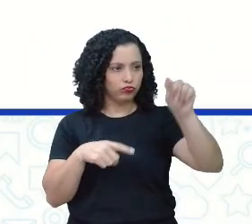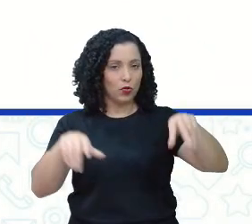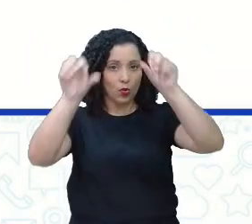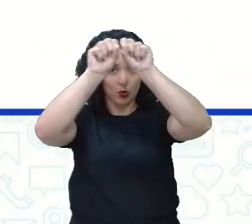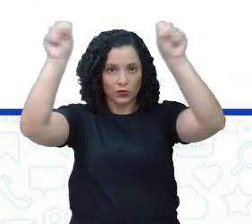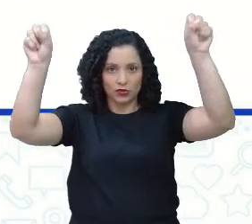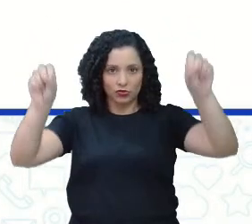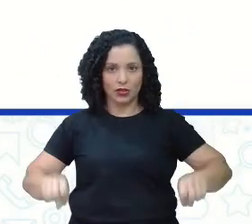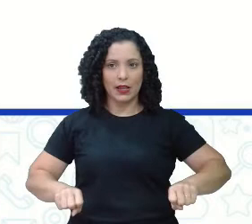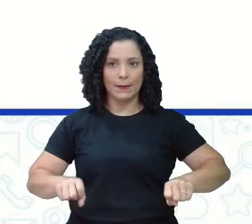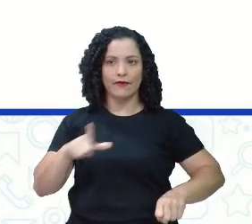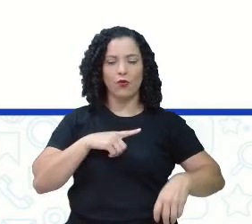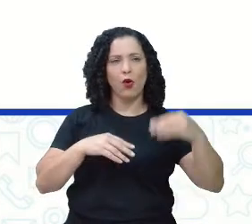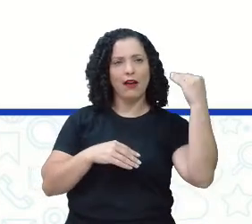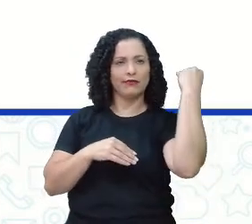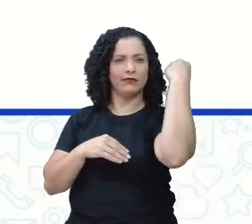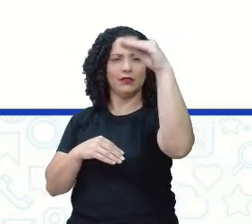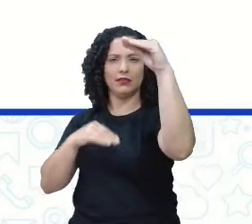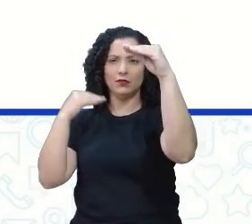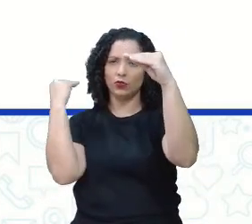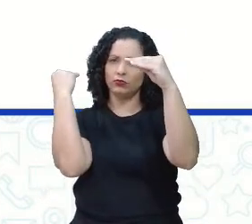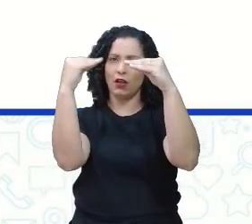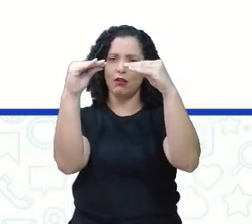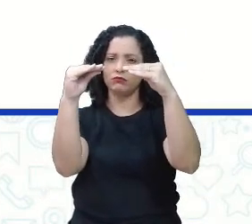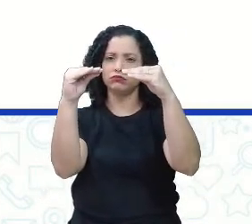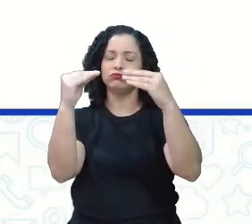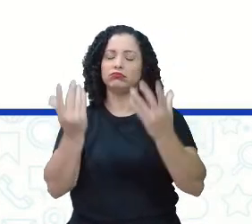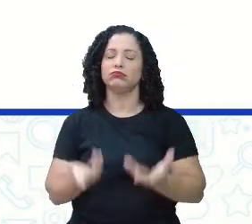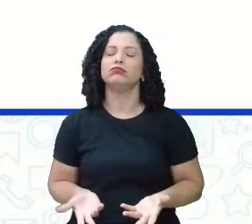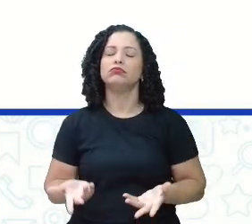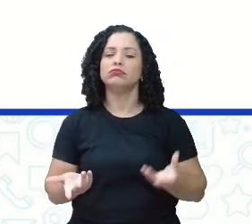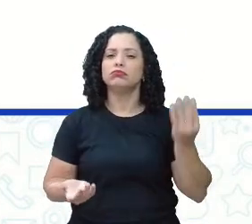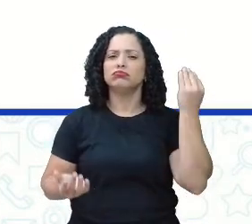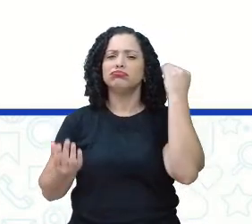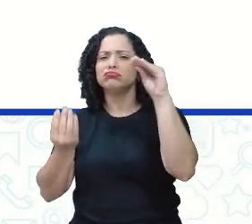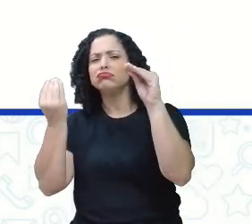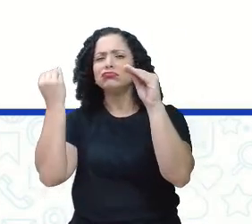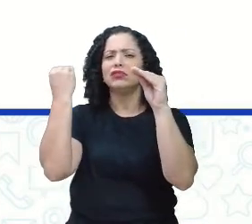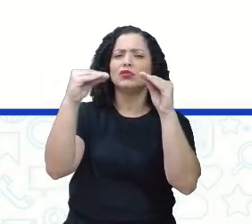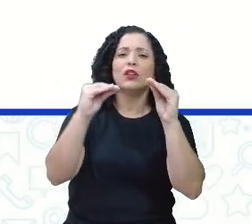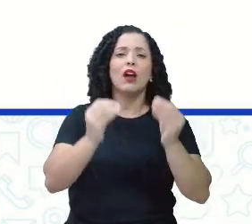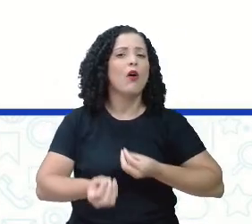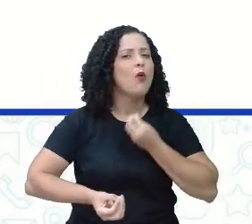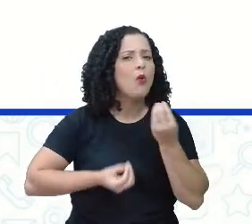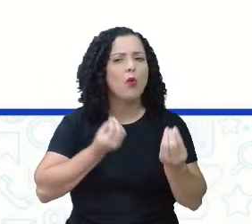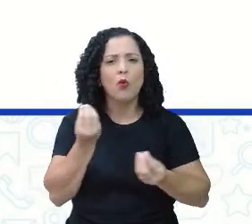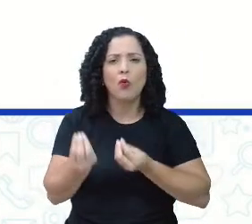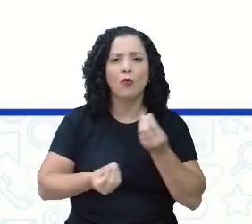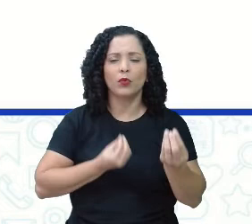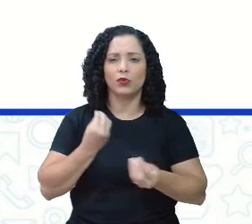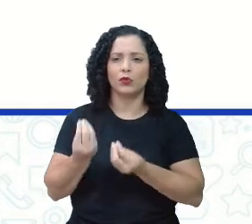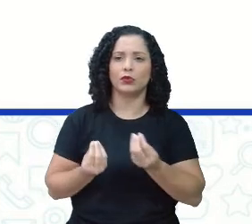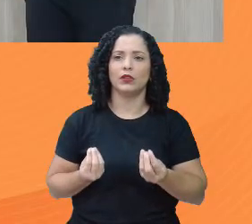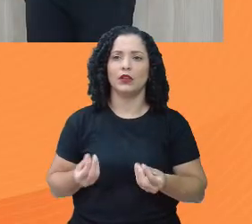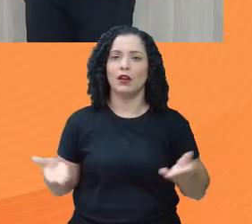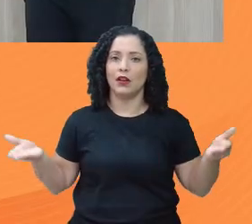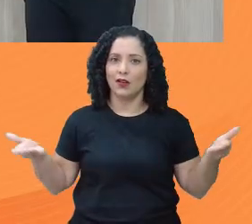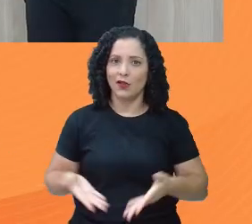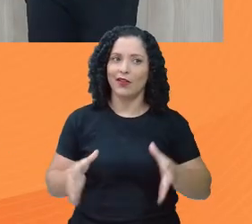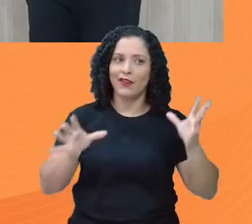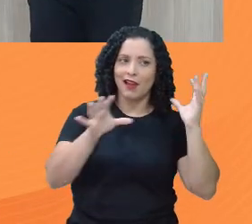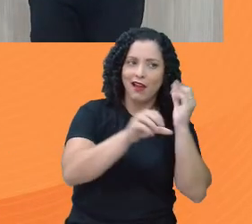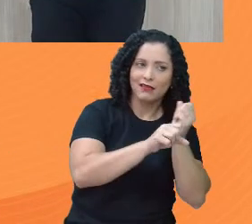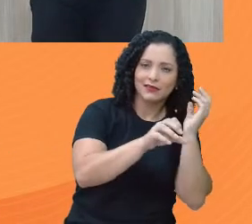adicionar, tá? Uma equação com a outra, mas você vai adicionar essas equações como, Pedro? A gente vai fazer a adição